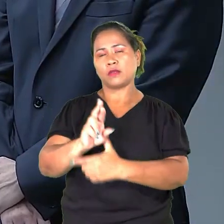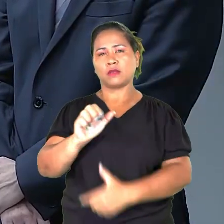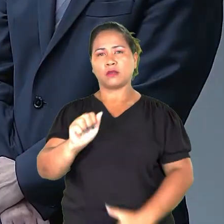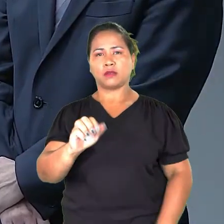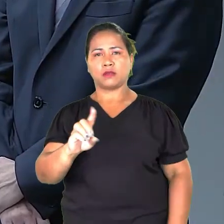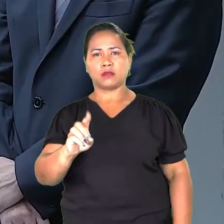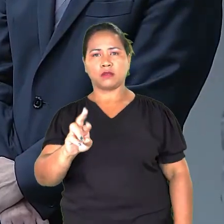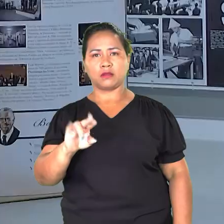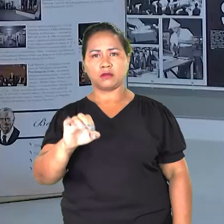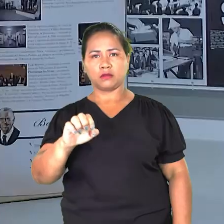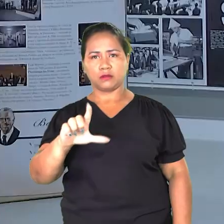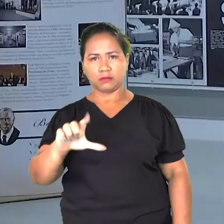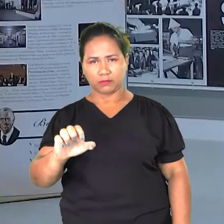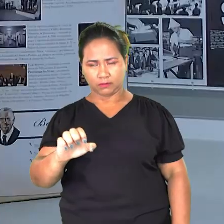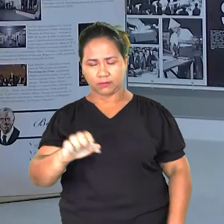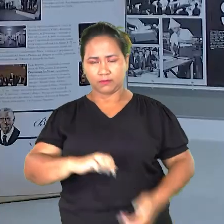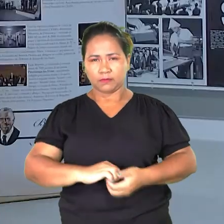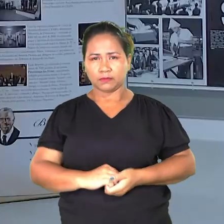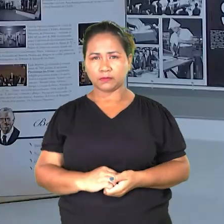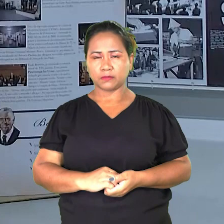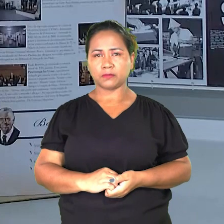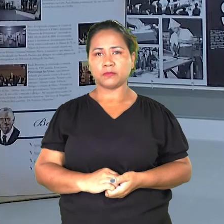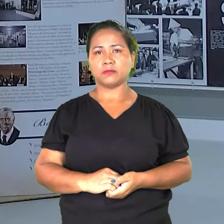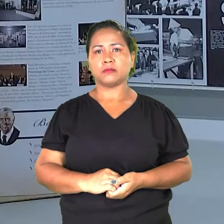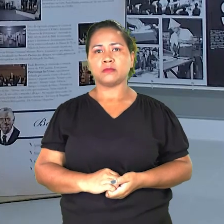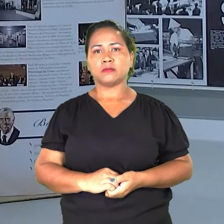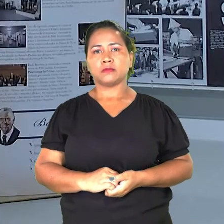Adriana Escordamaga.